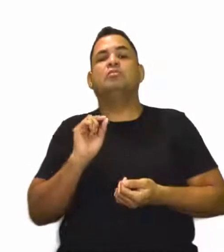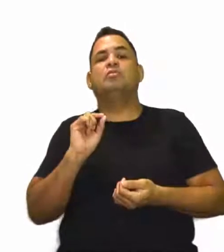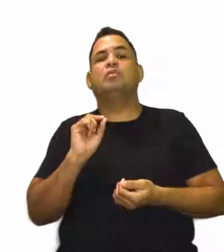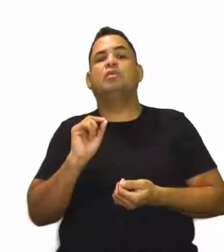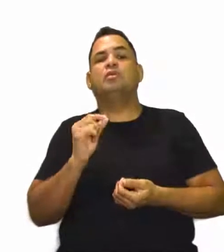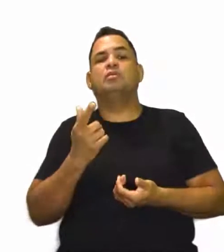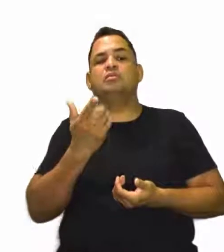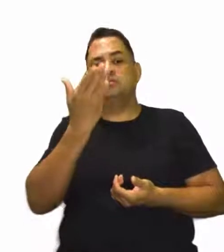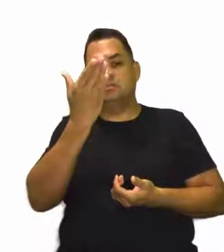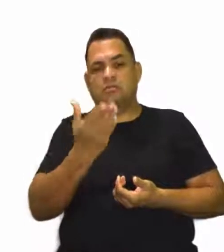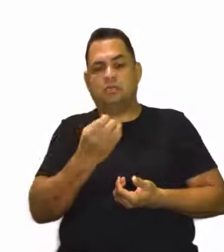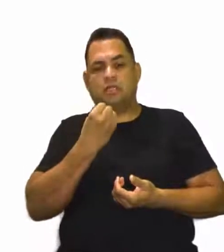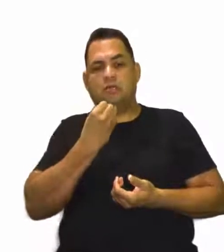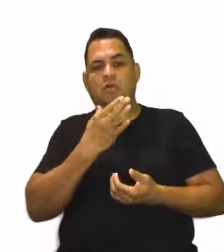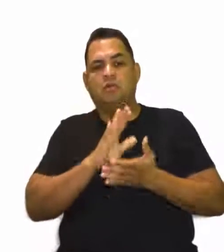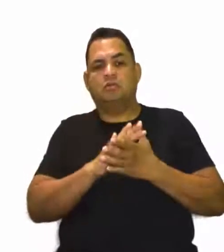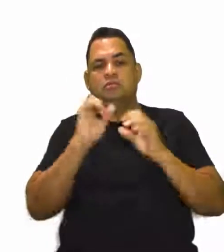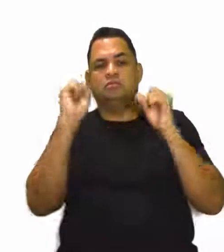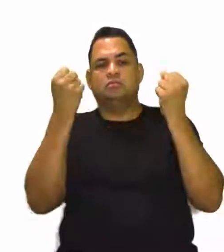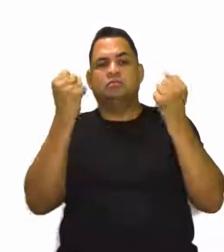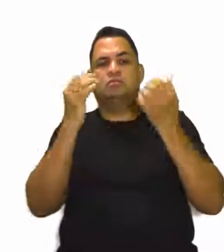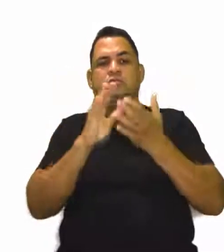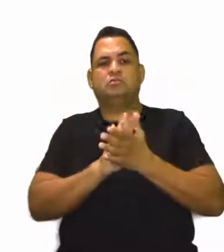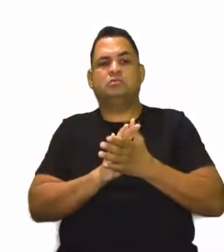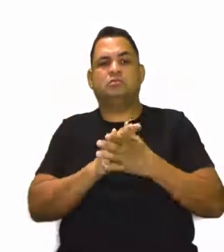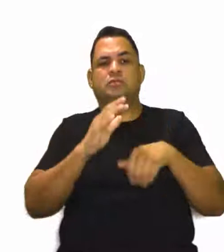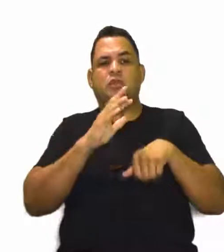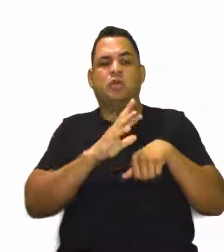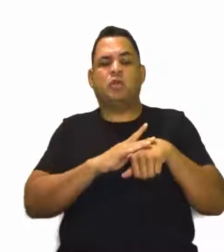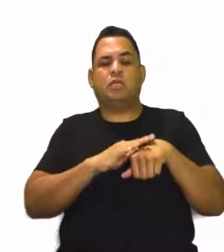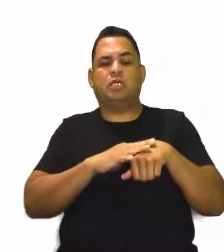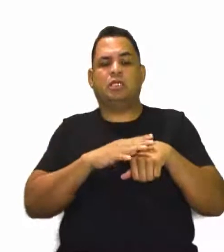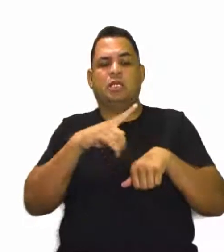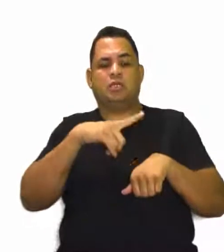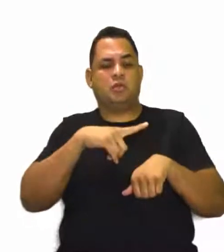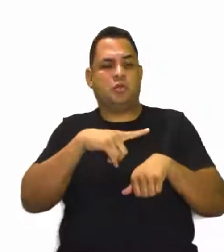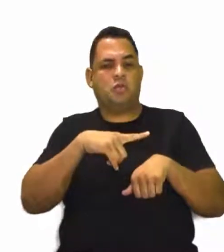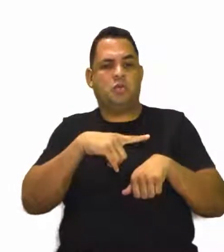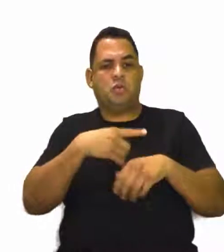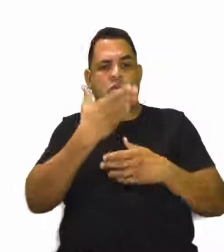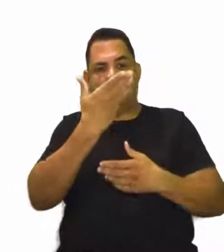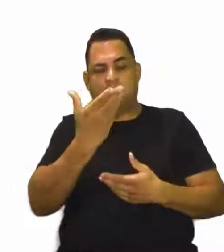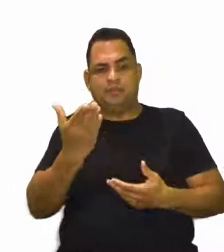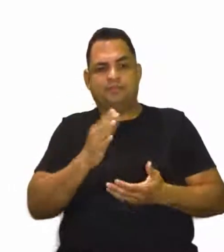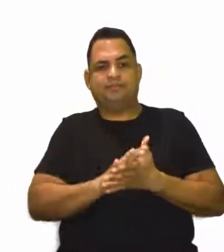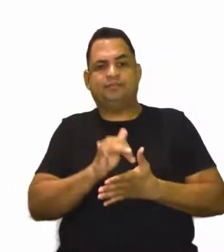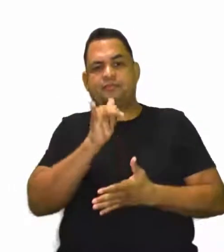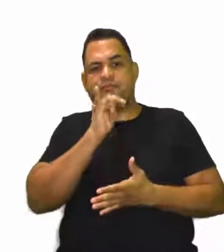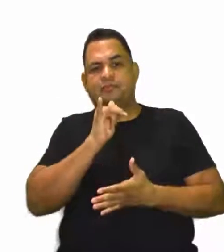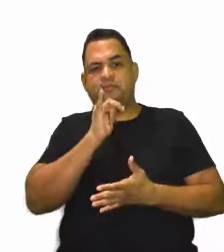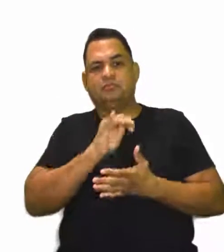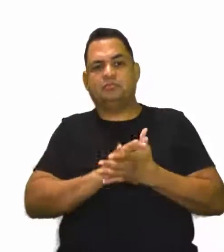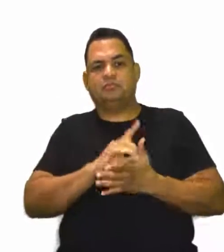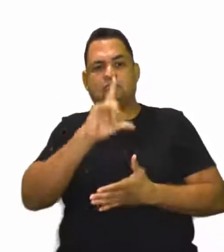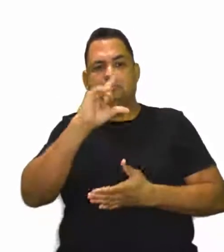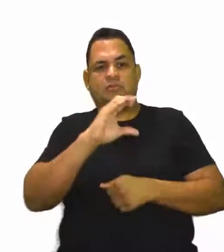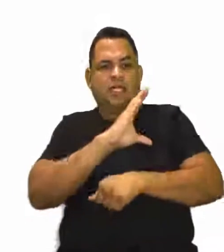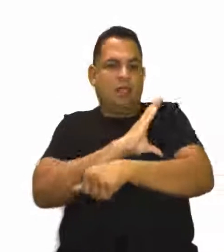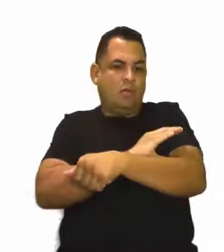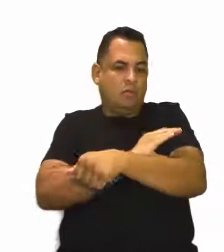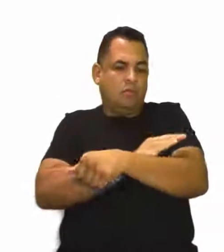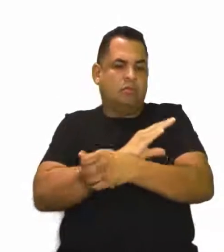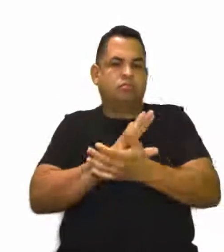benefícios dessa atividade física para as doenças crônicas, como, por exemplo, diminuição da